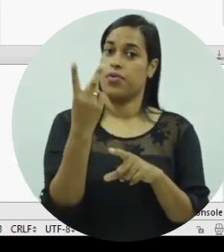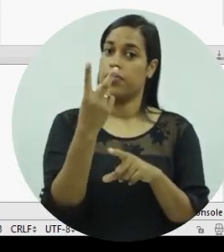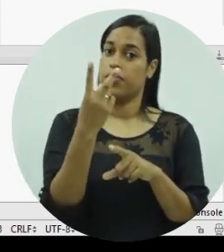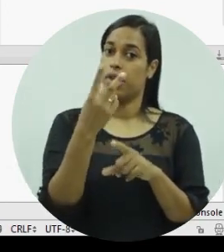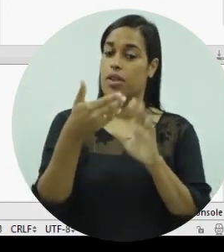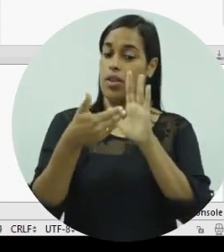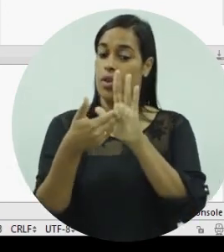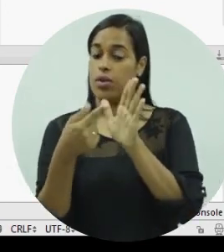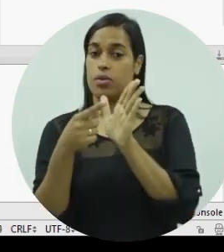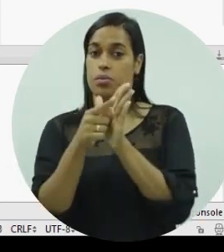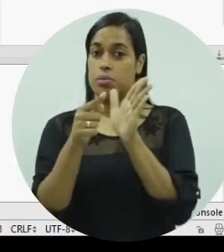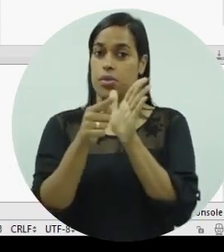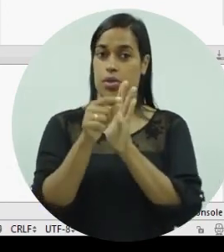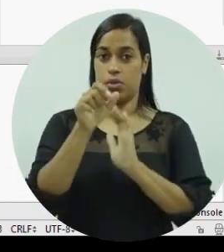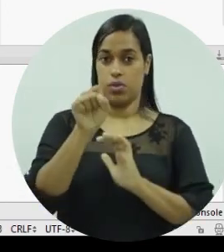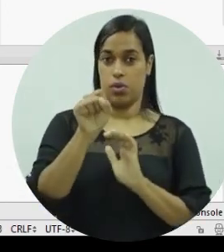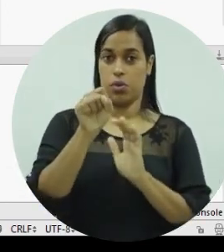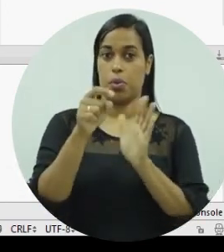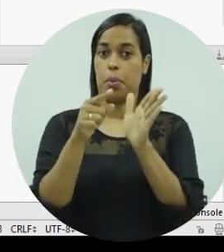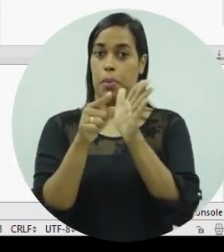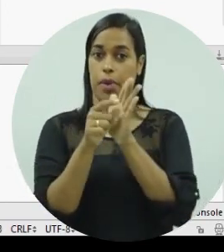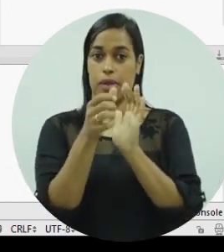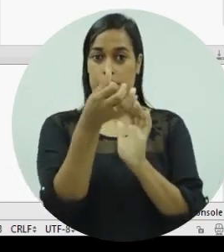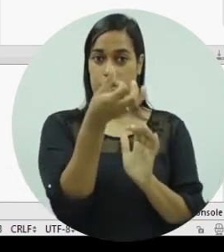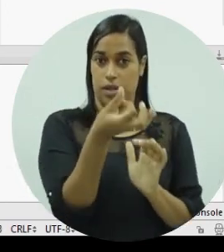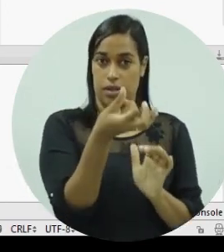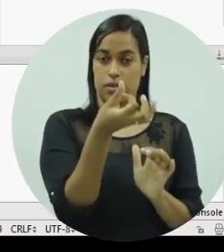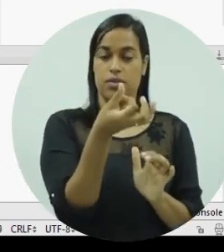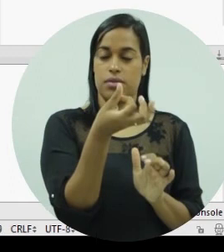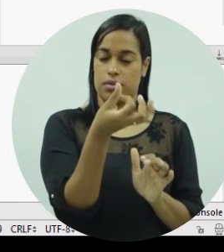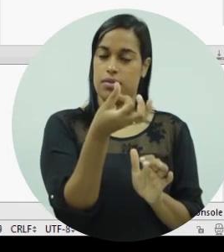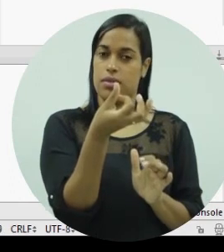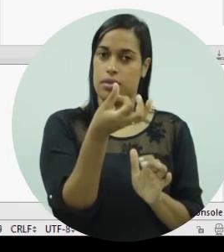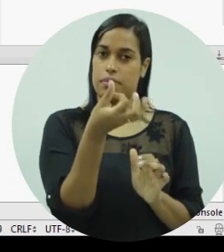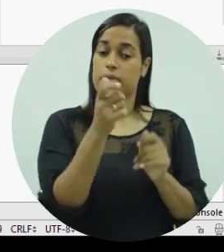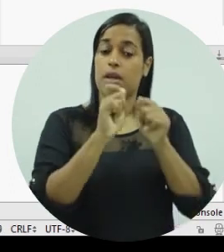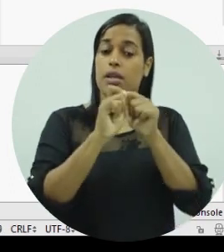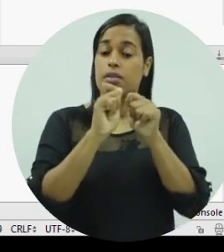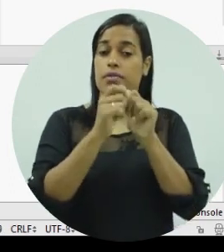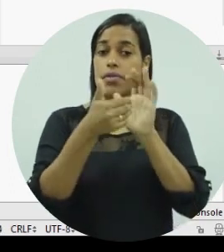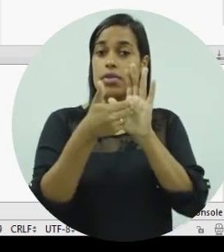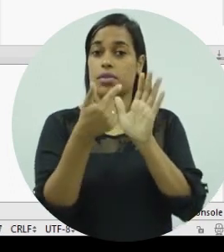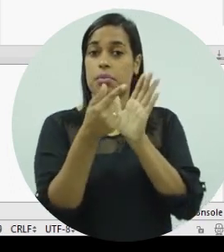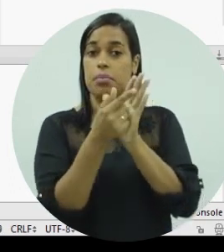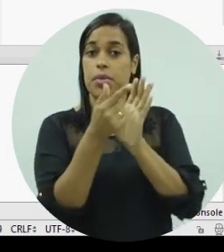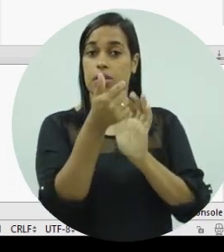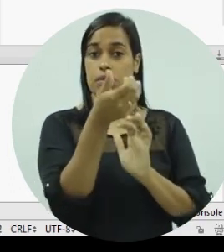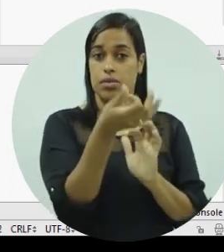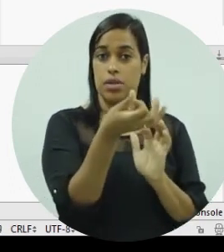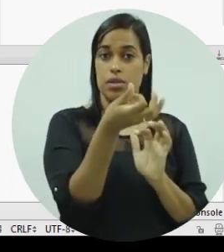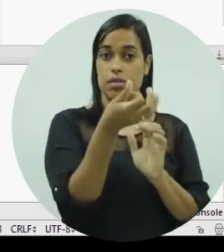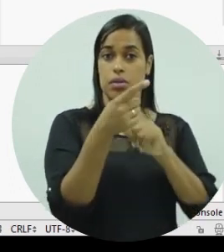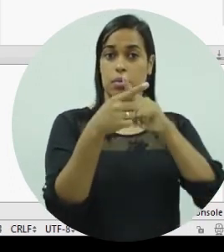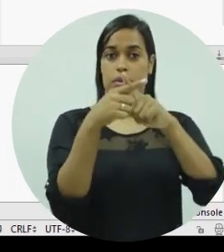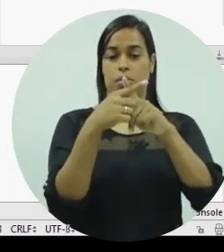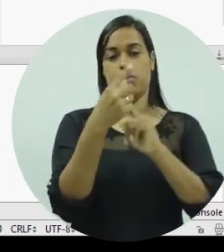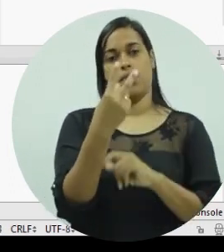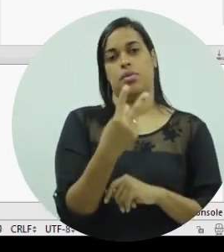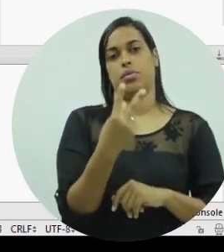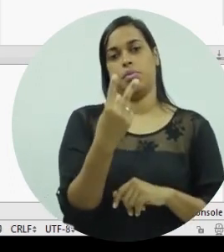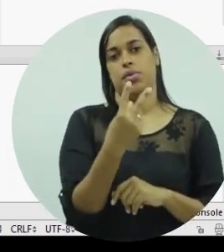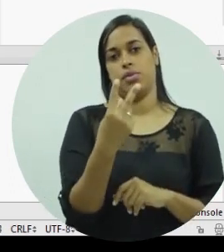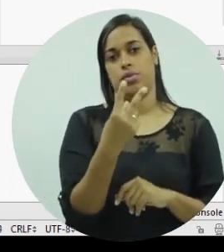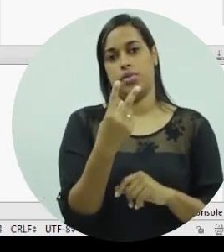resolver 2 menos 8, vai ficar menos 6, e aí ele faz menos 6 multiplicado